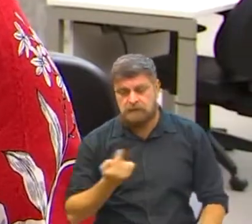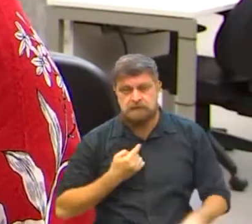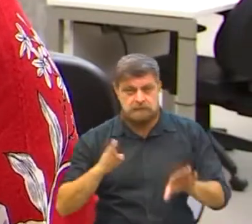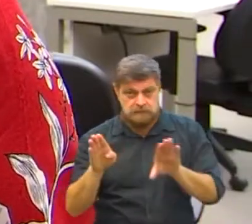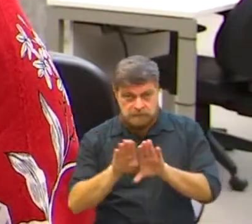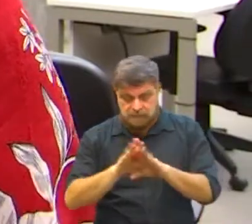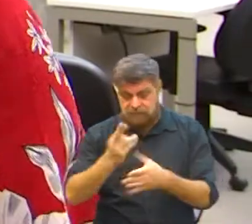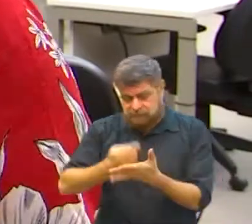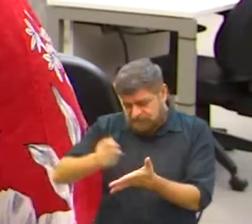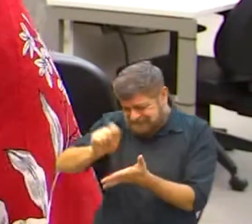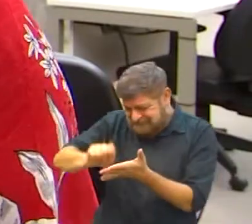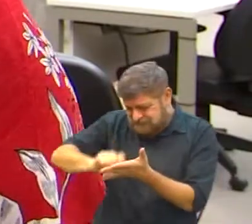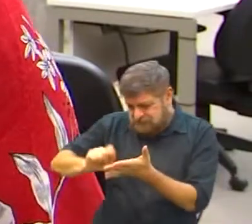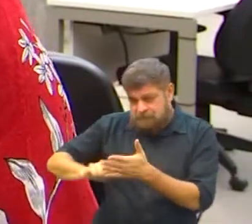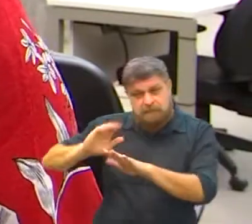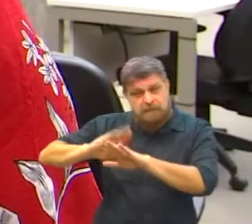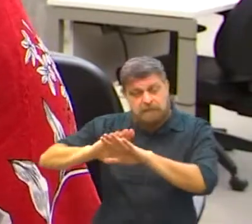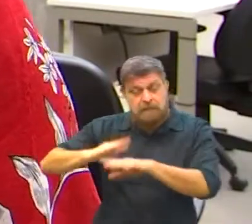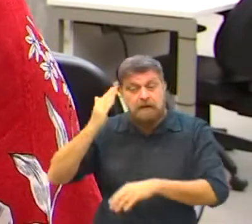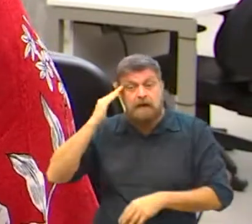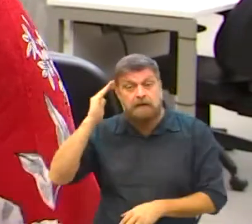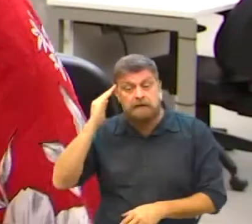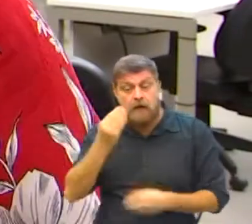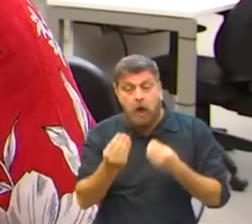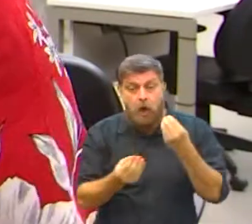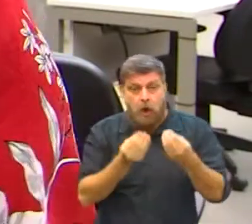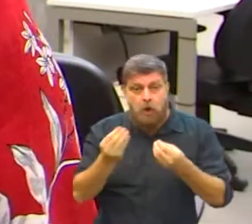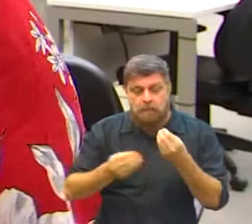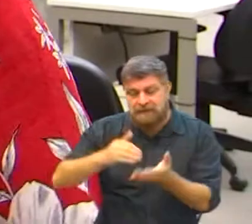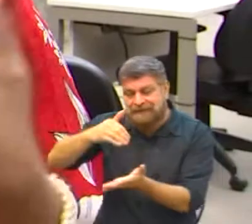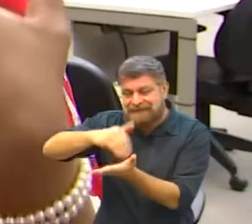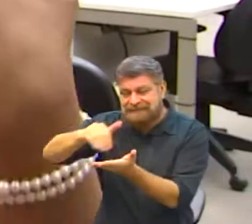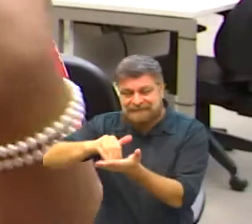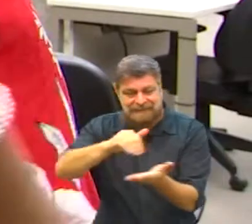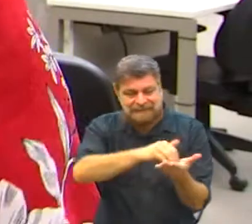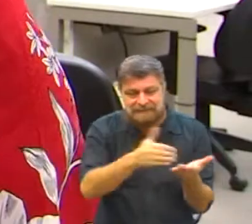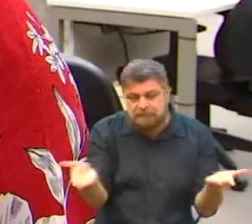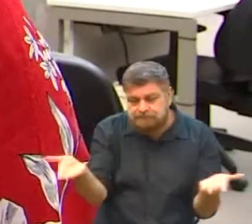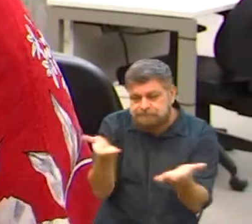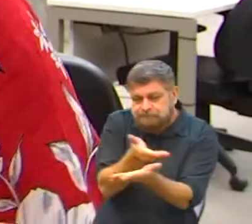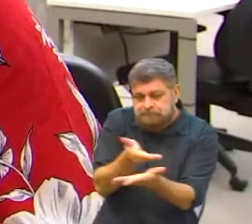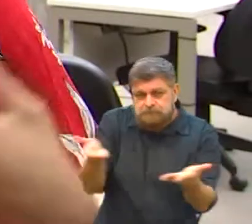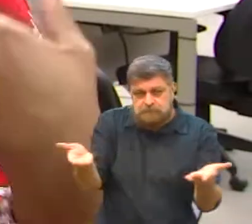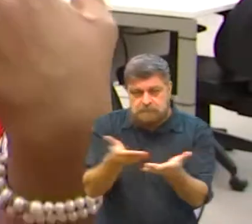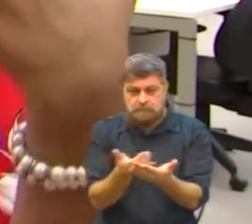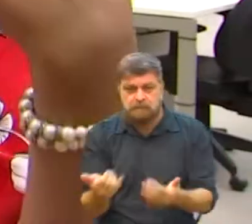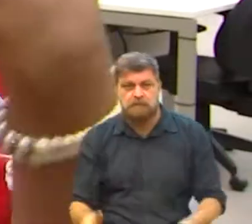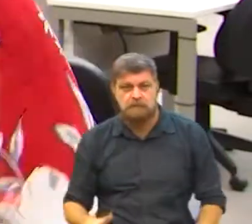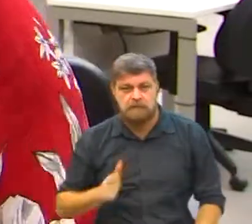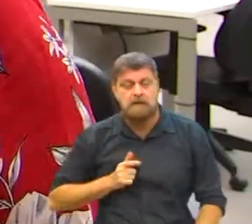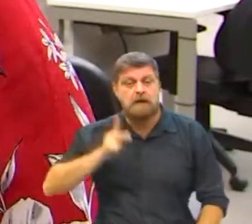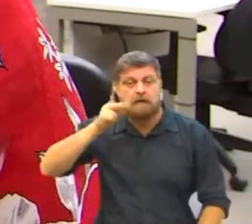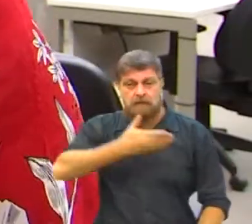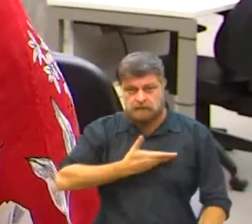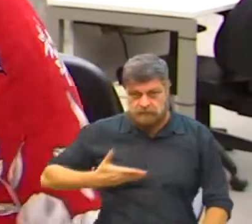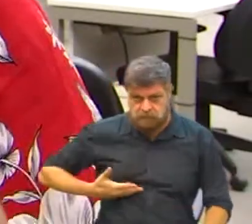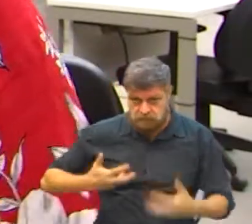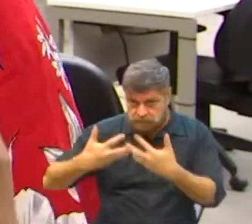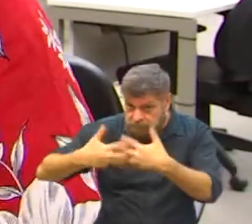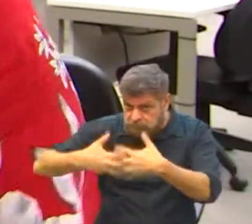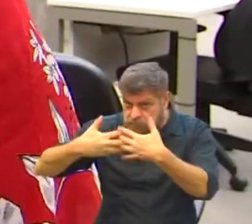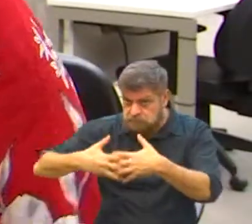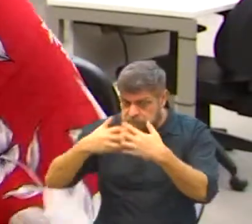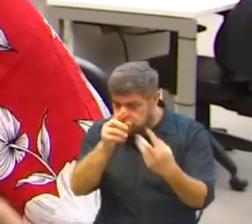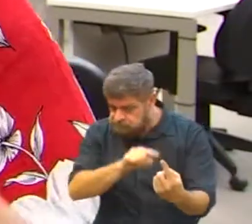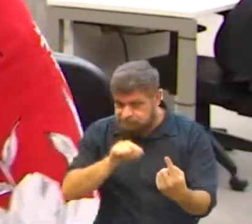Então a gente também fez esse requerimento para entender como é que está se cruzando essas informações, quais são as políticas públicas que